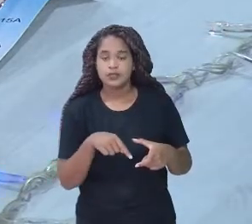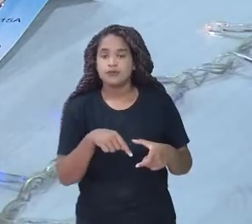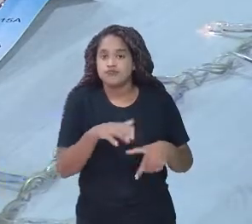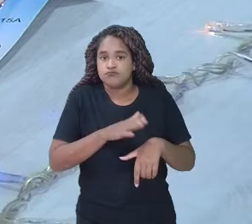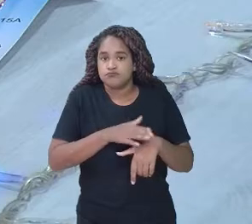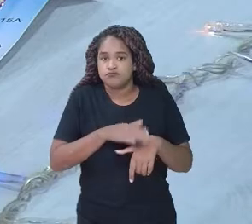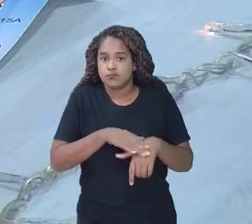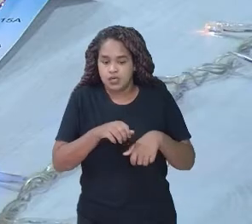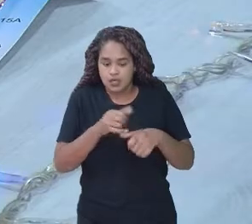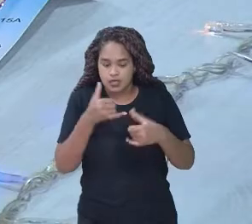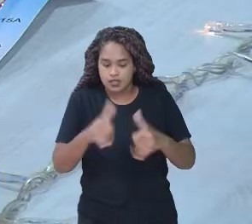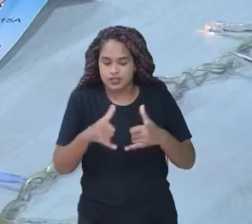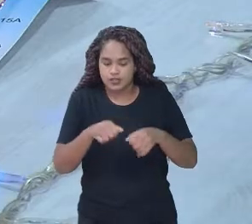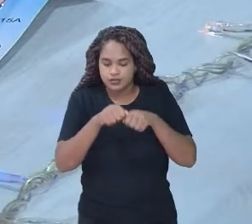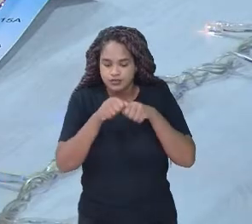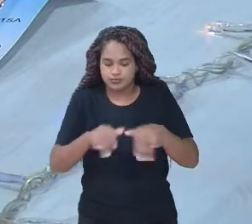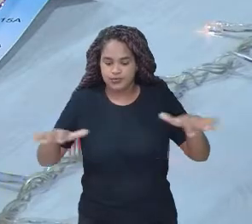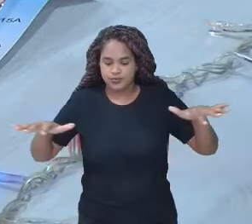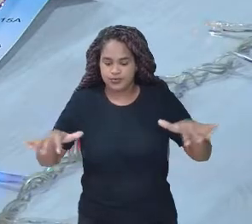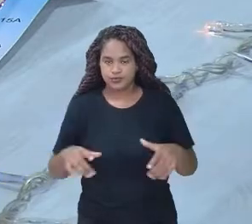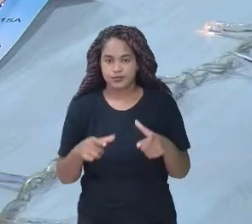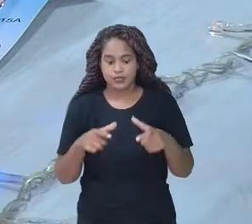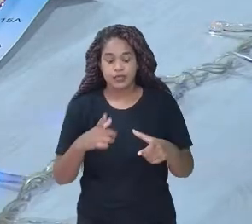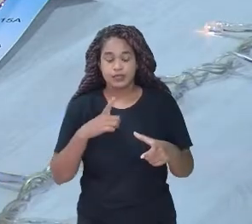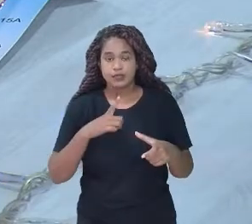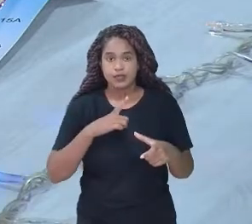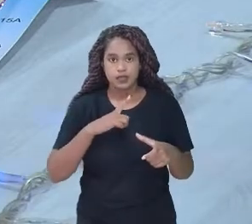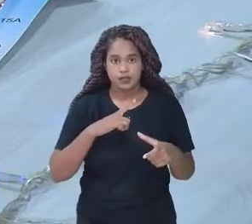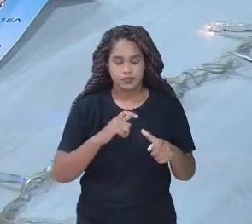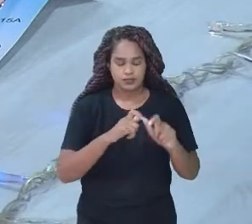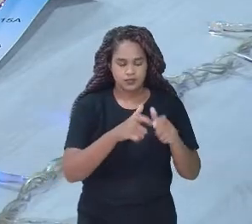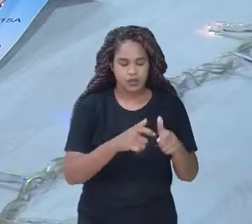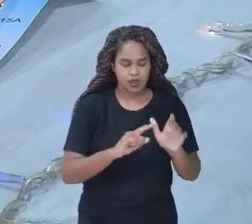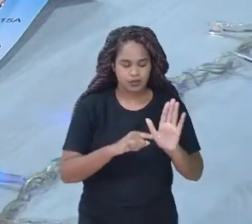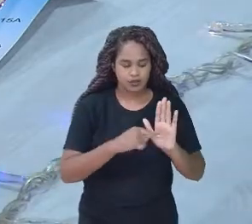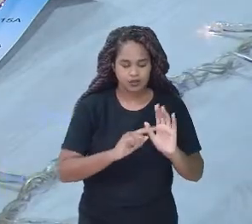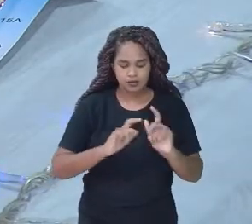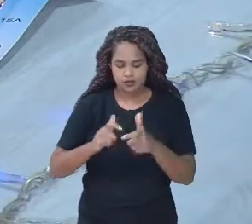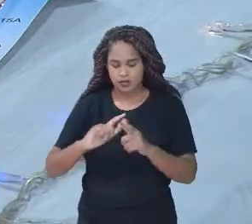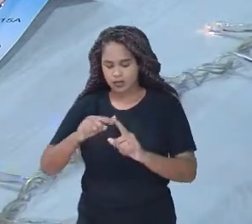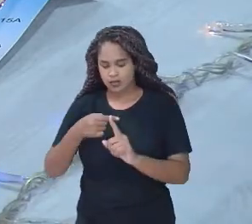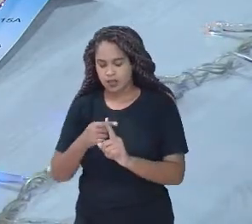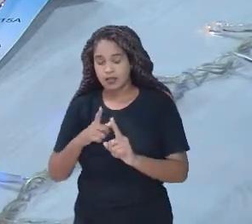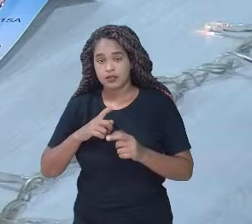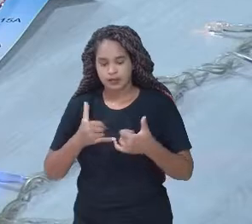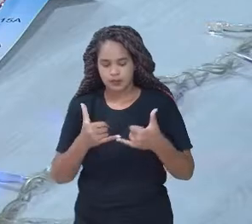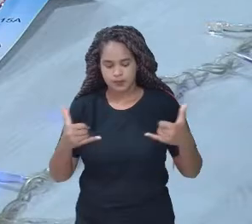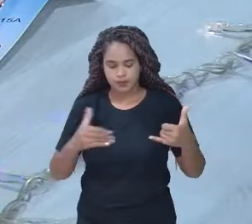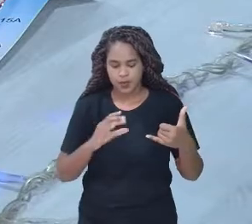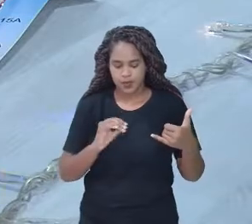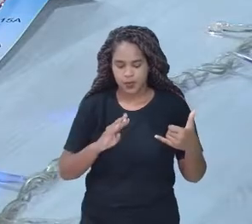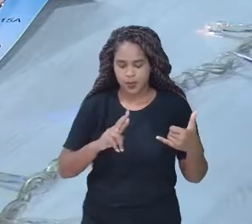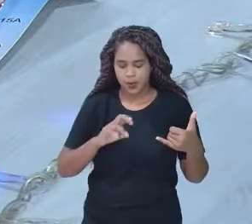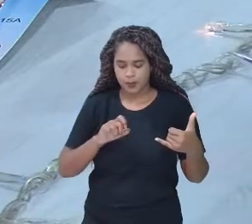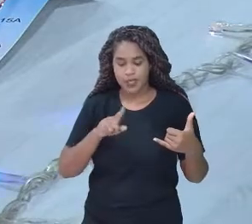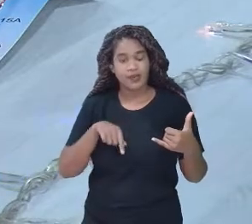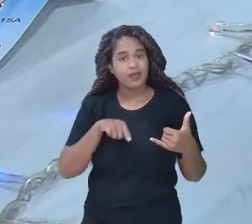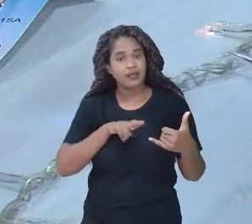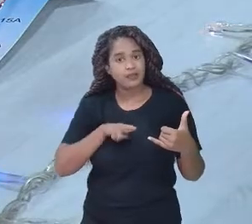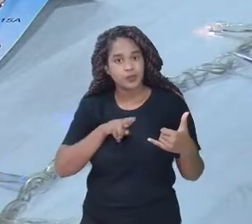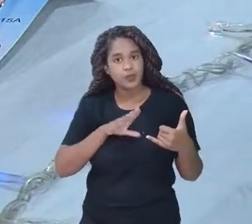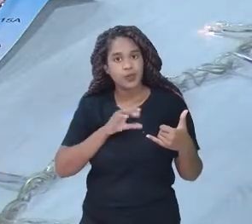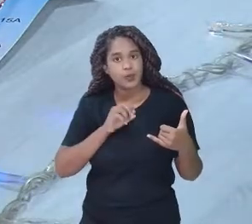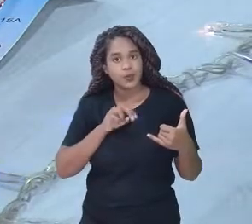polo positivo ao polo negativo. O fio de cobre, que nós vimos que é um condutor. E quando eu vou ligar aqui,